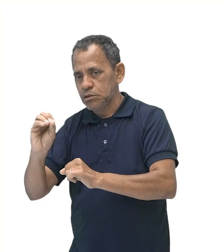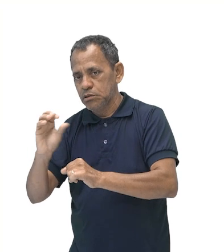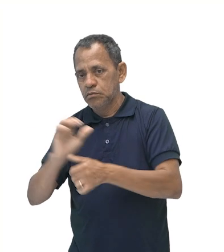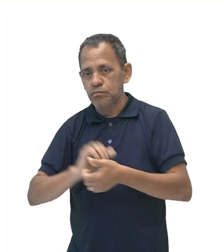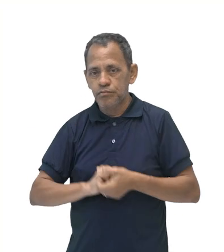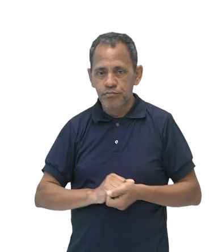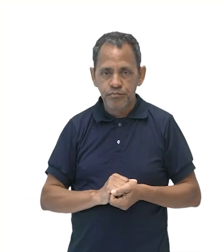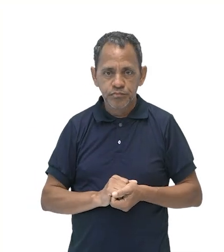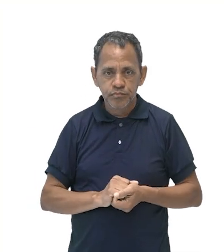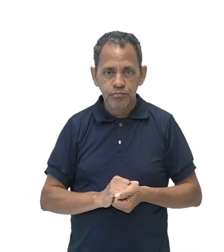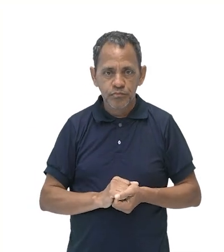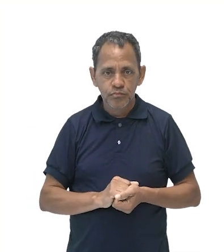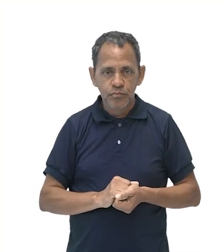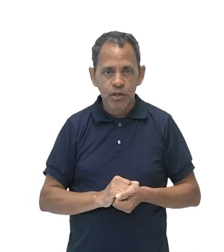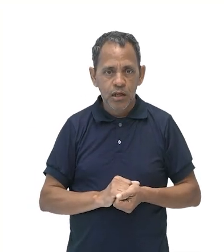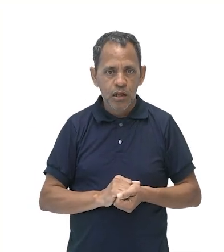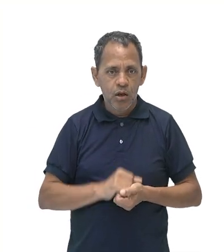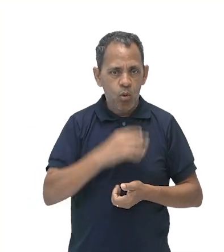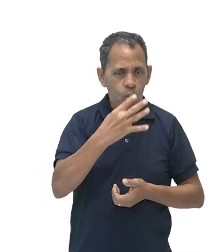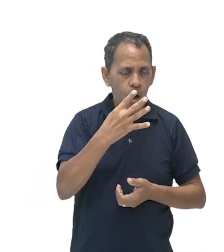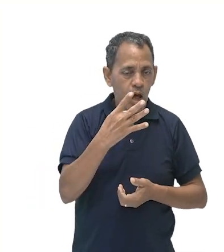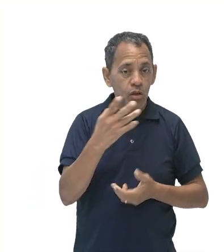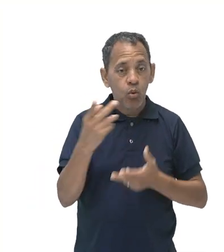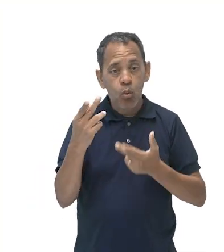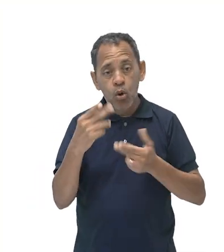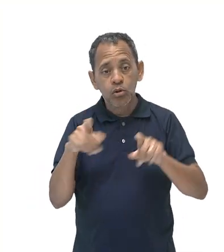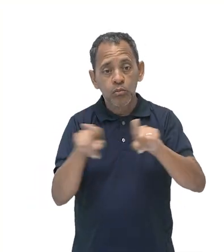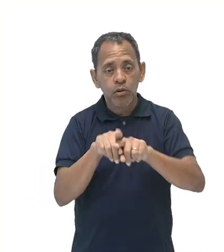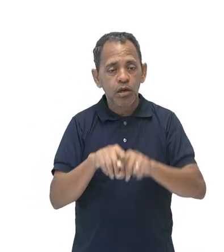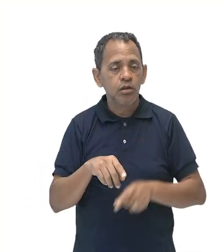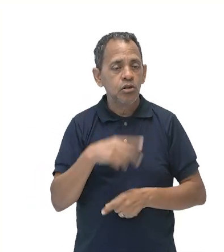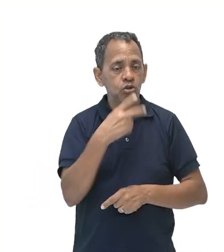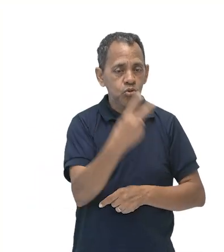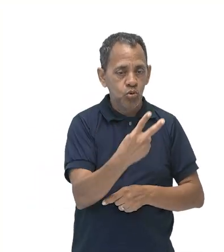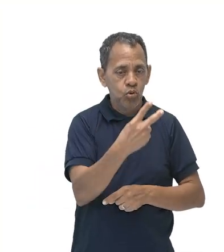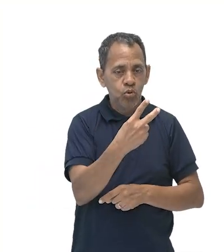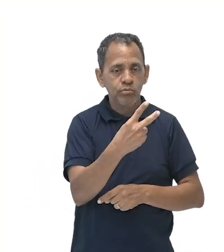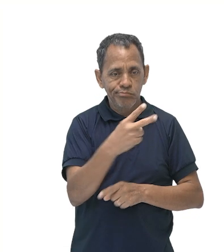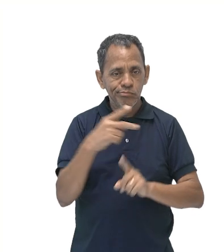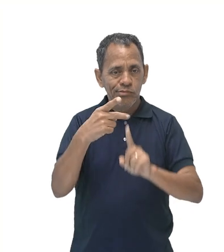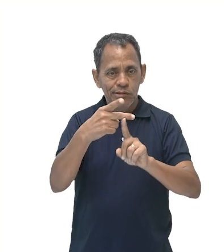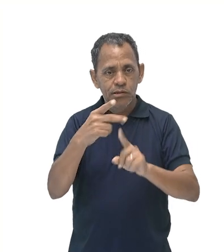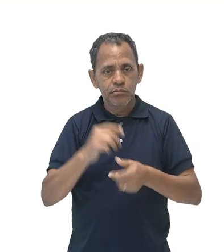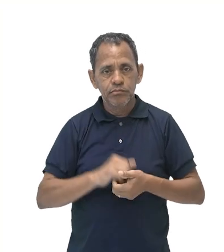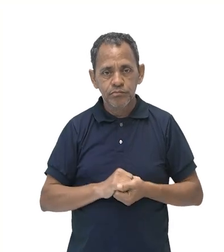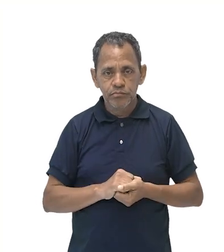certo? Ó, 4 é a mesma coisa que 2 ao quadrado,